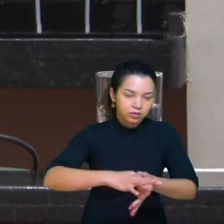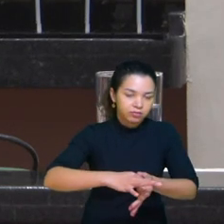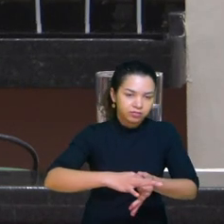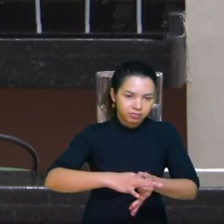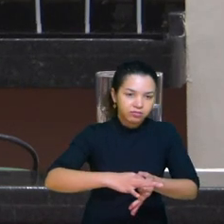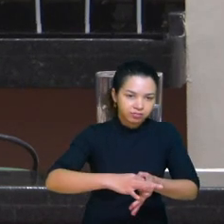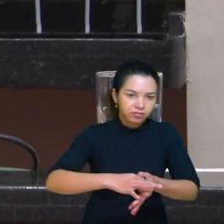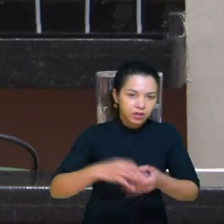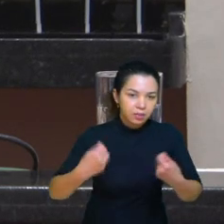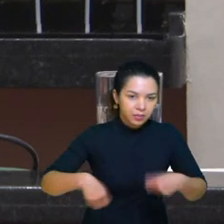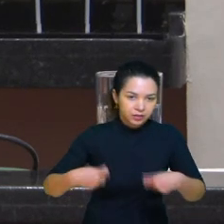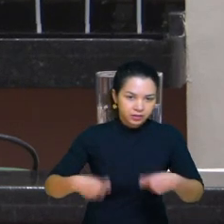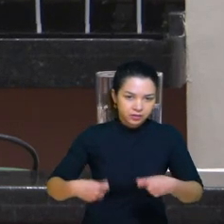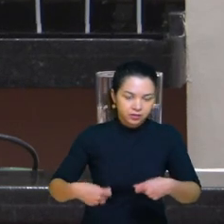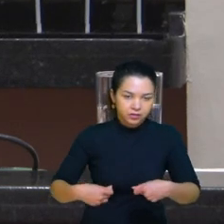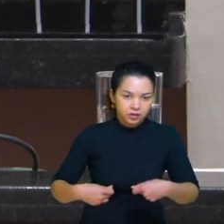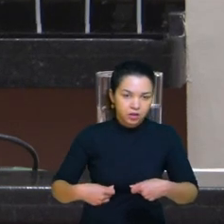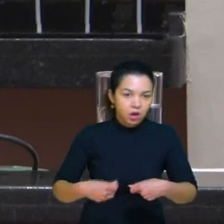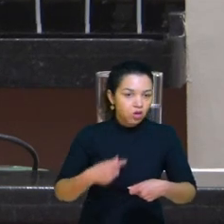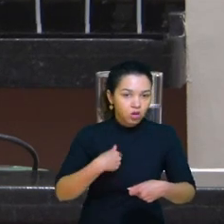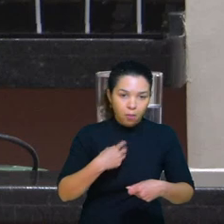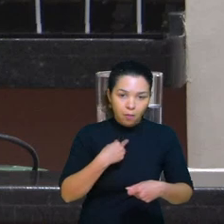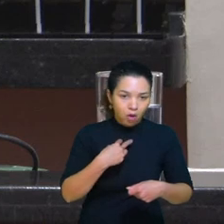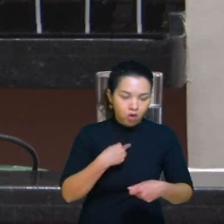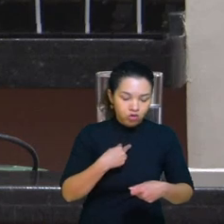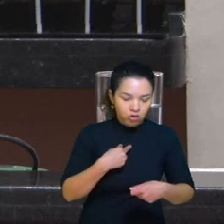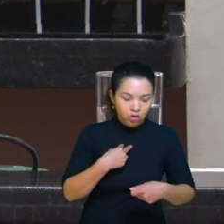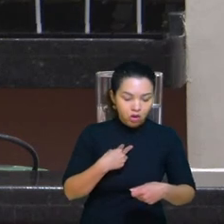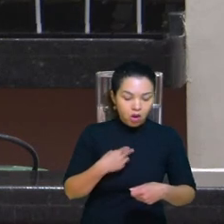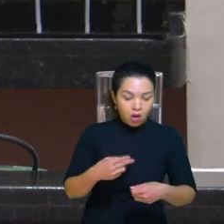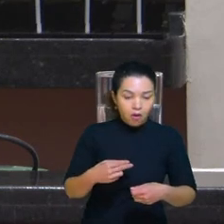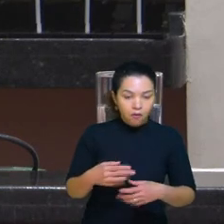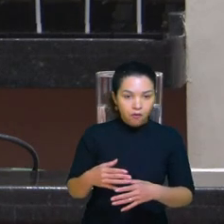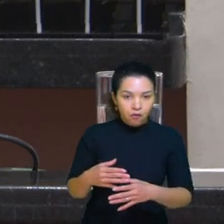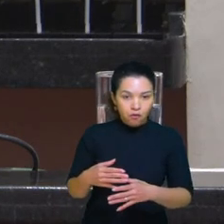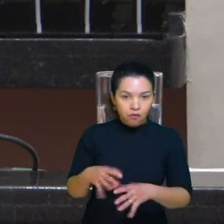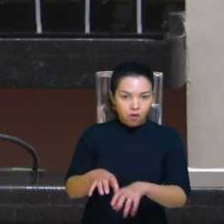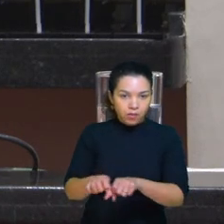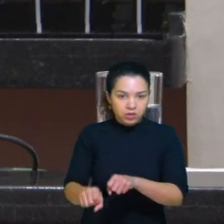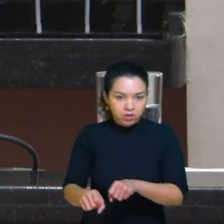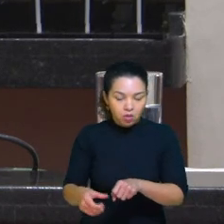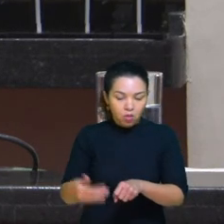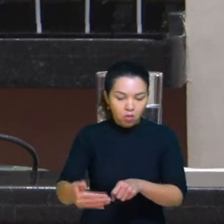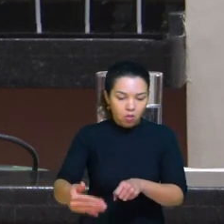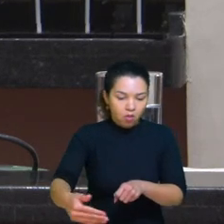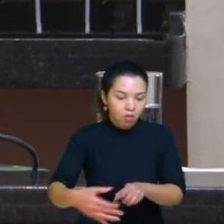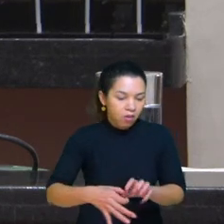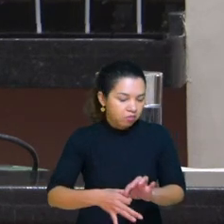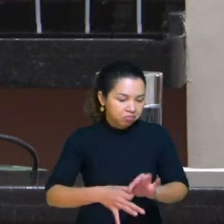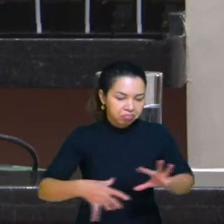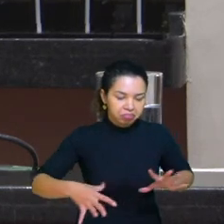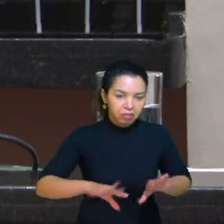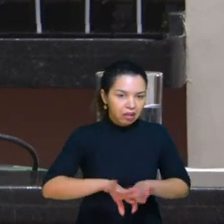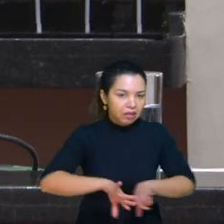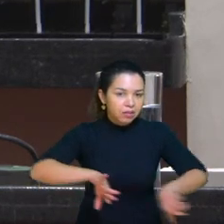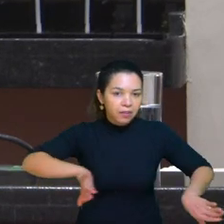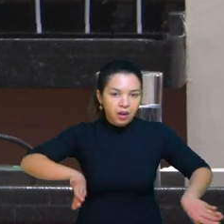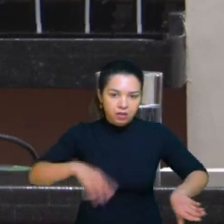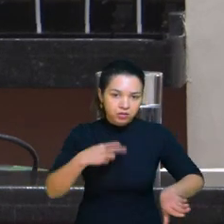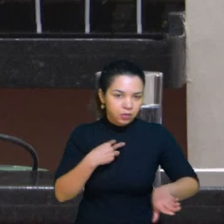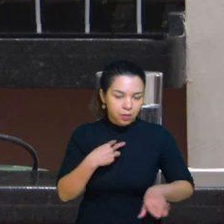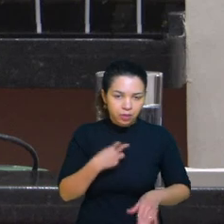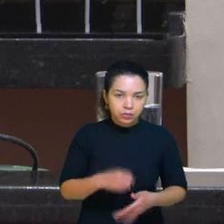eh Inicial Eu não posso fazer formação continuada des culada da formação Inicial E aí eu entro num segundo